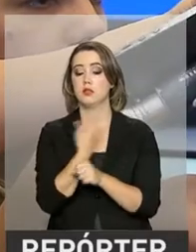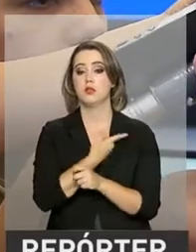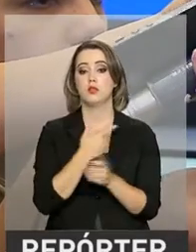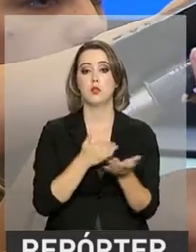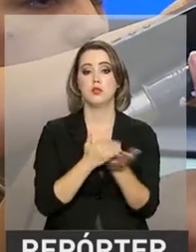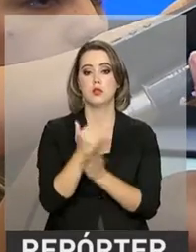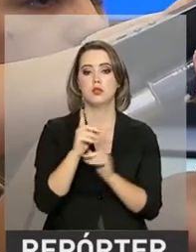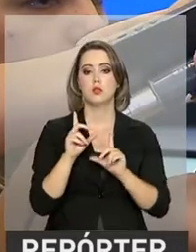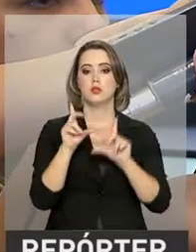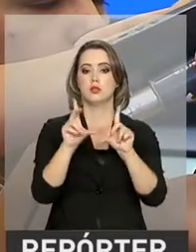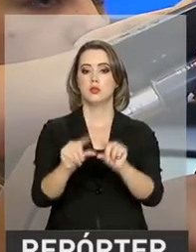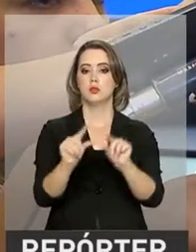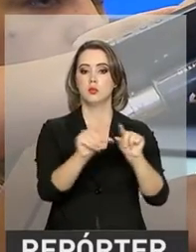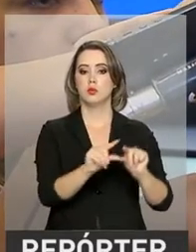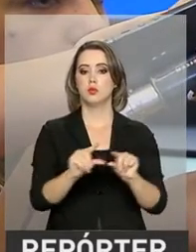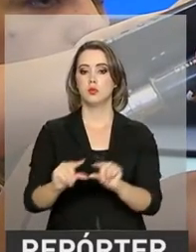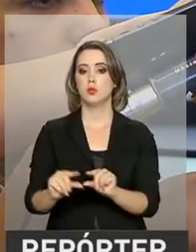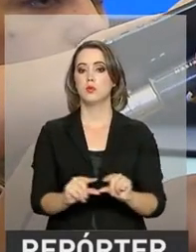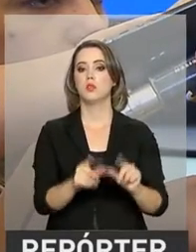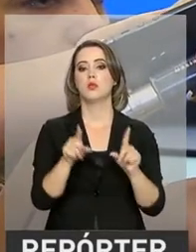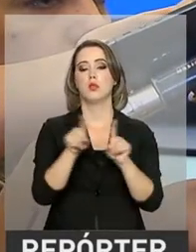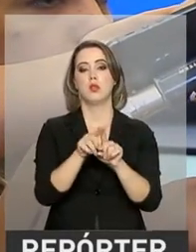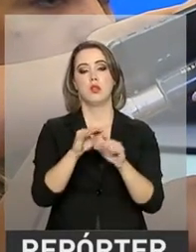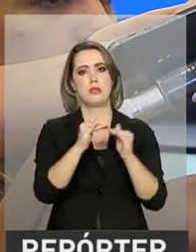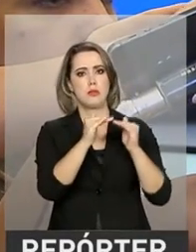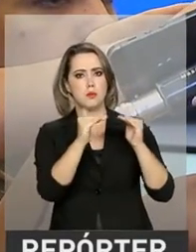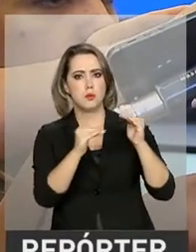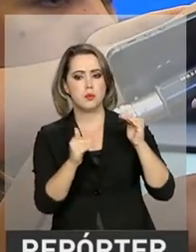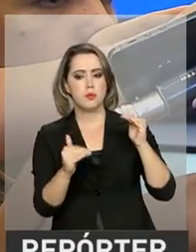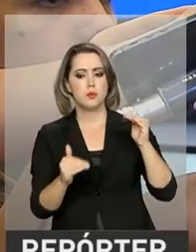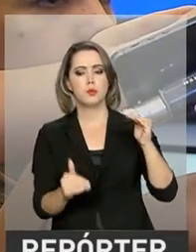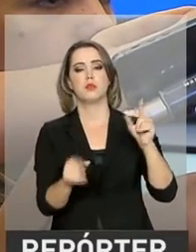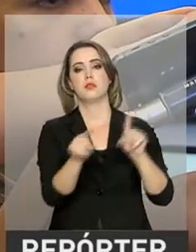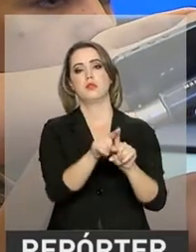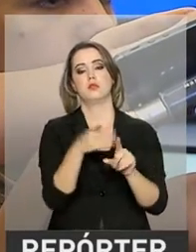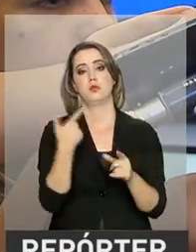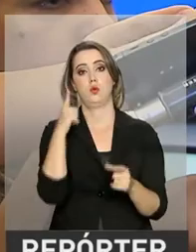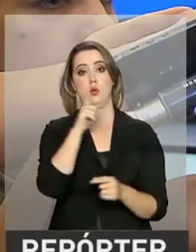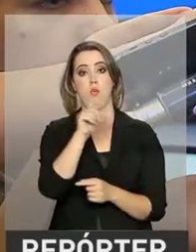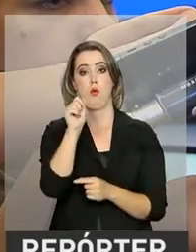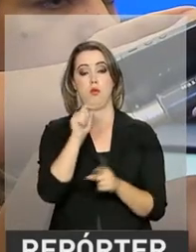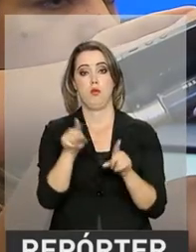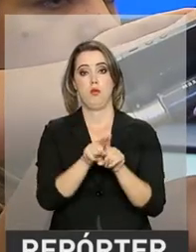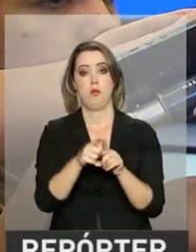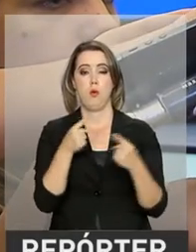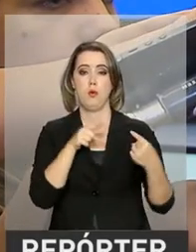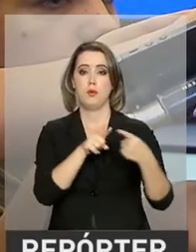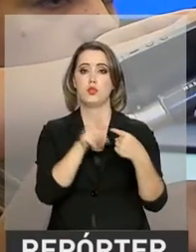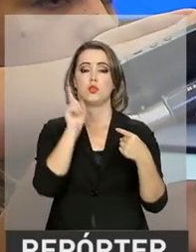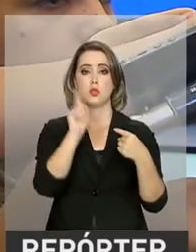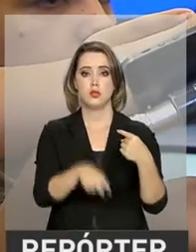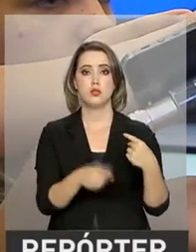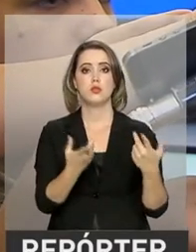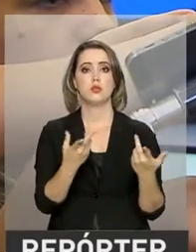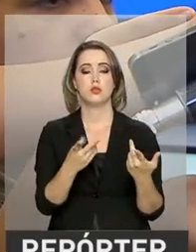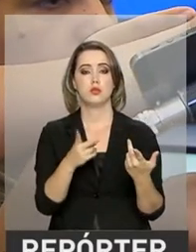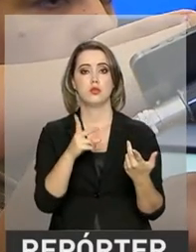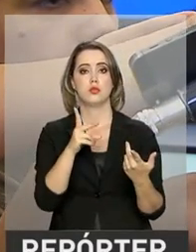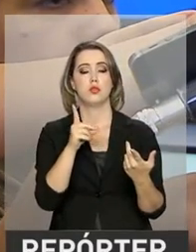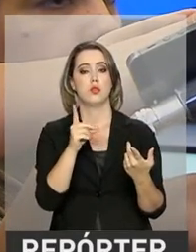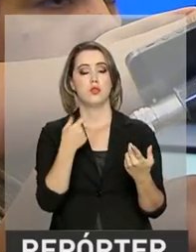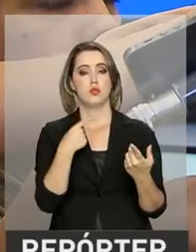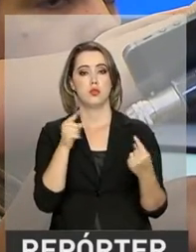com essas reduções acontecendo o nosso objetivo é alcançar as metas da da década mundial